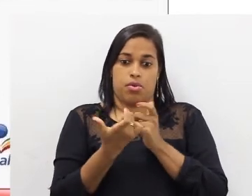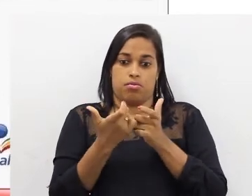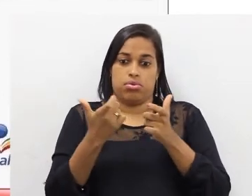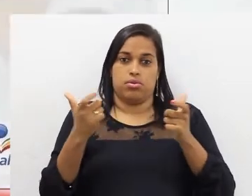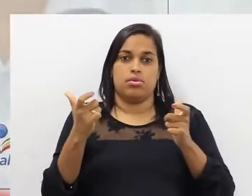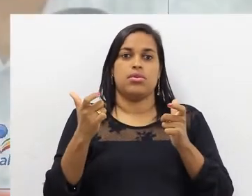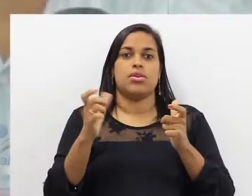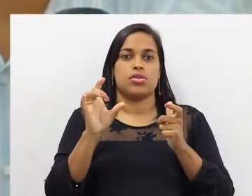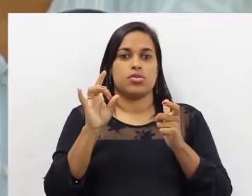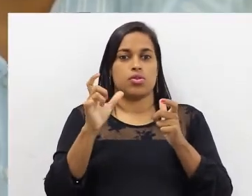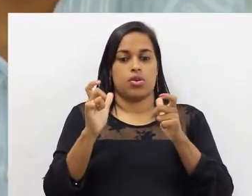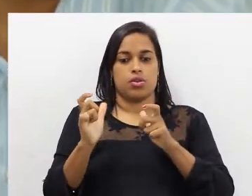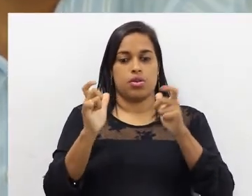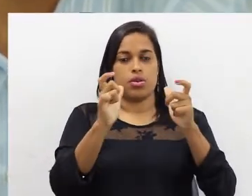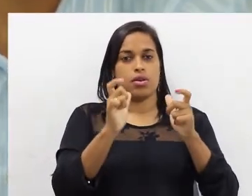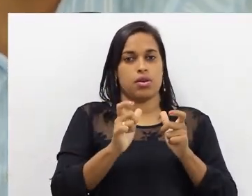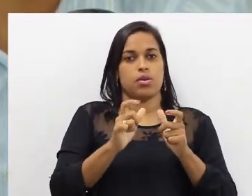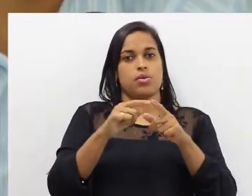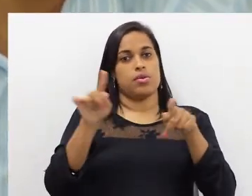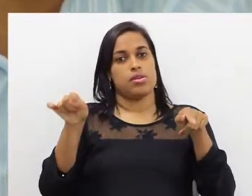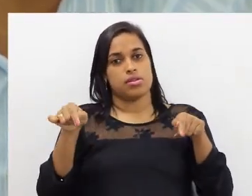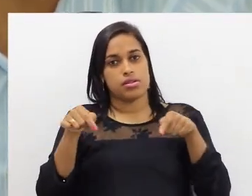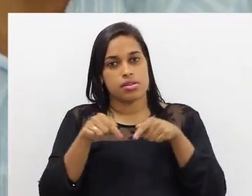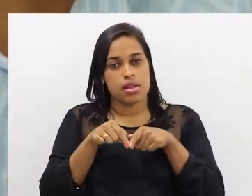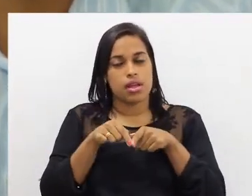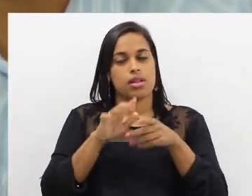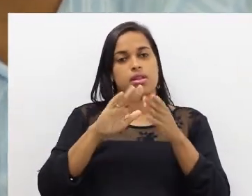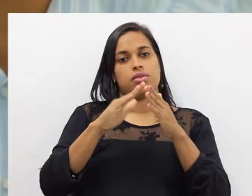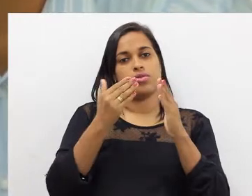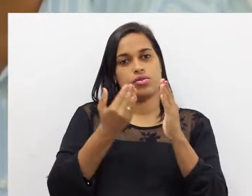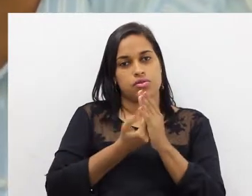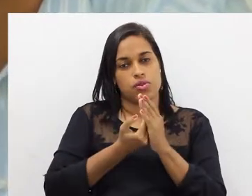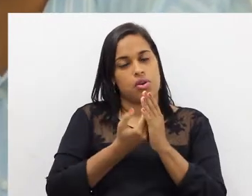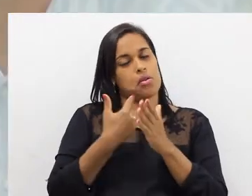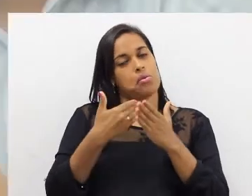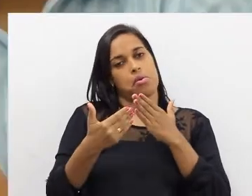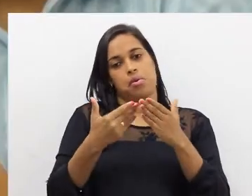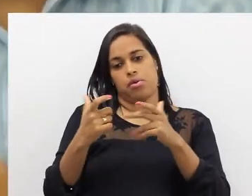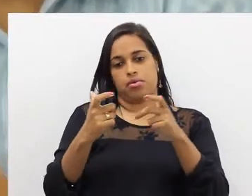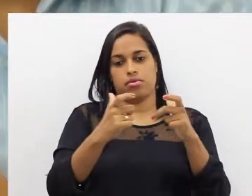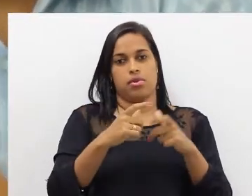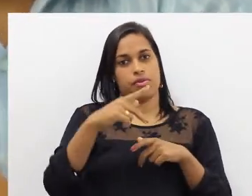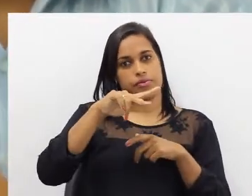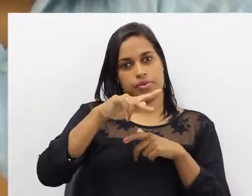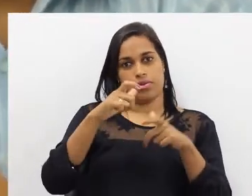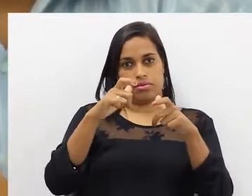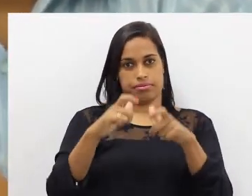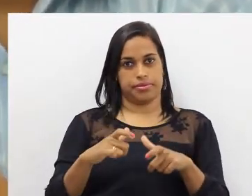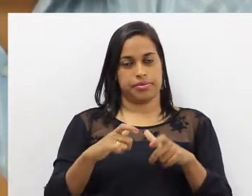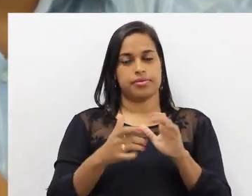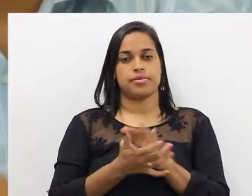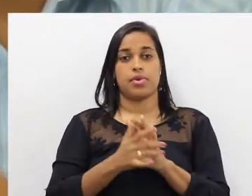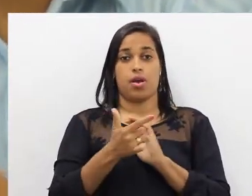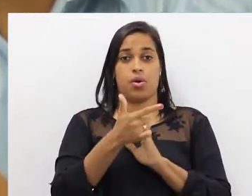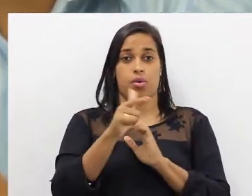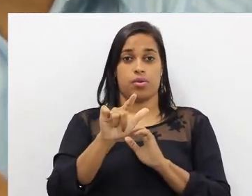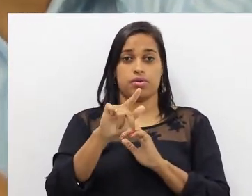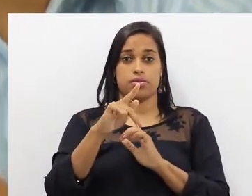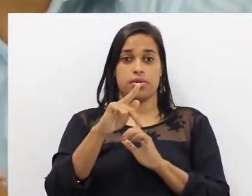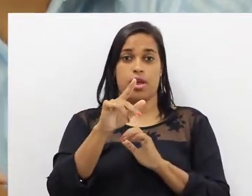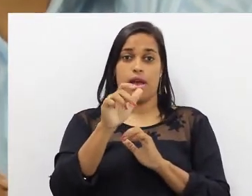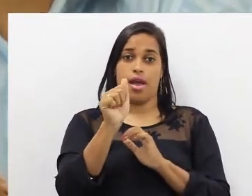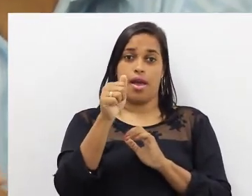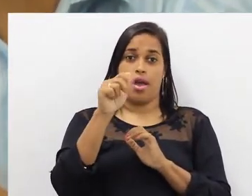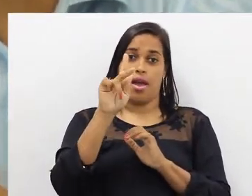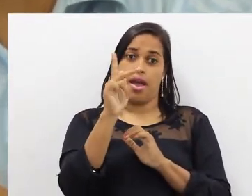local, numa residência, numa sala, numa escola, no polo onde você está. A próxima topologia é a MAN. A MAN